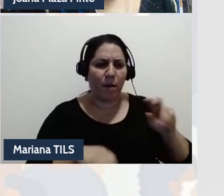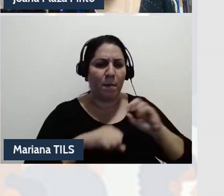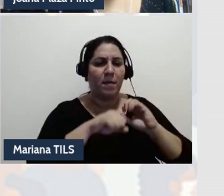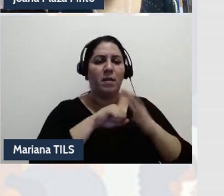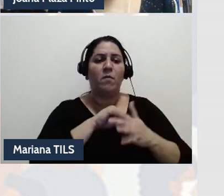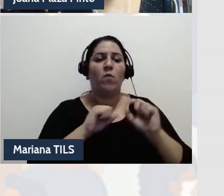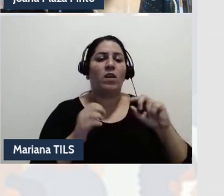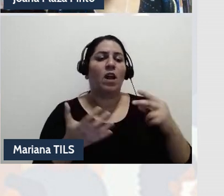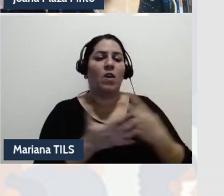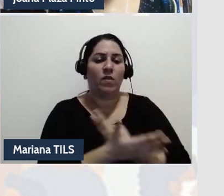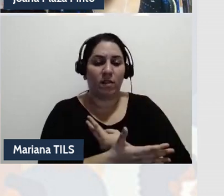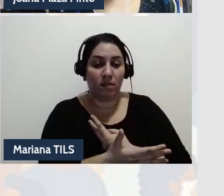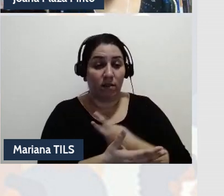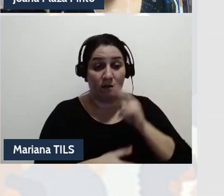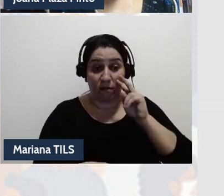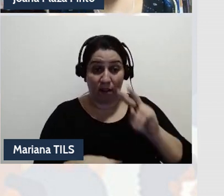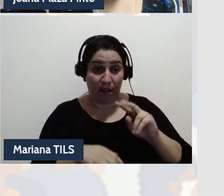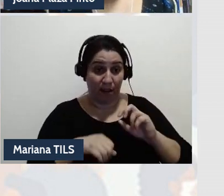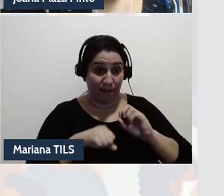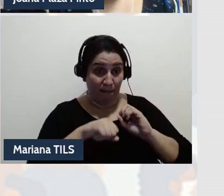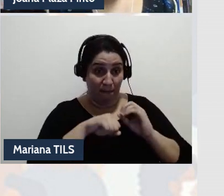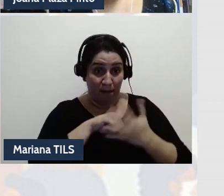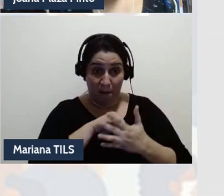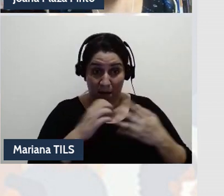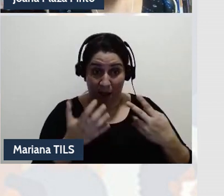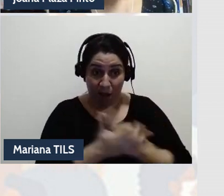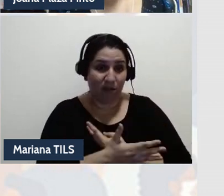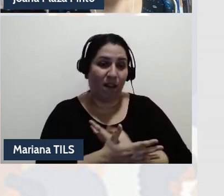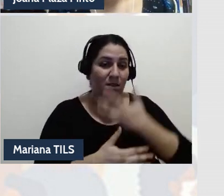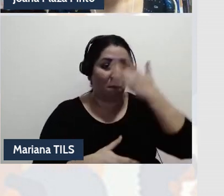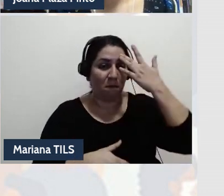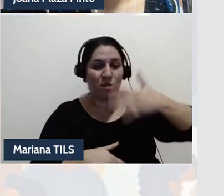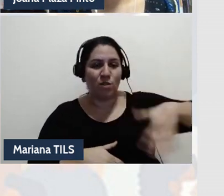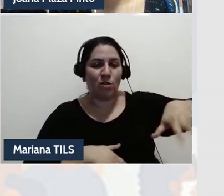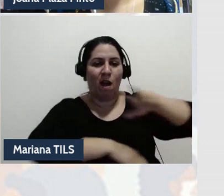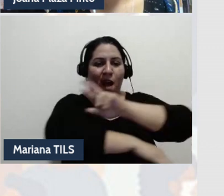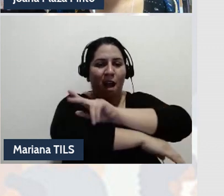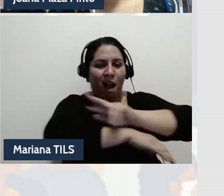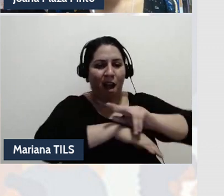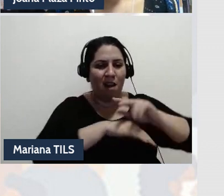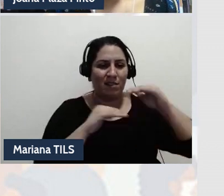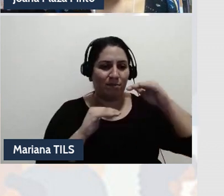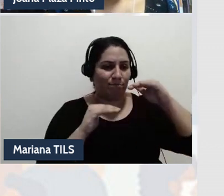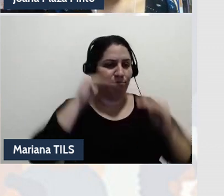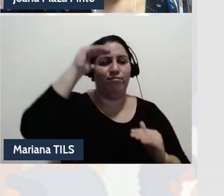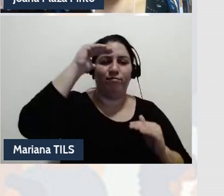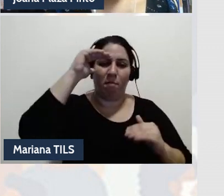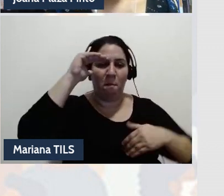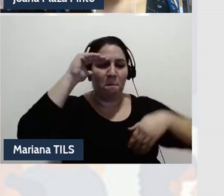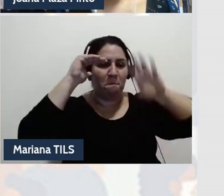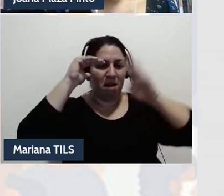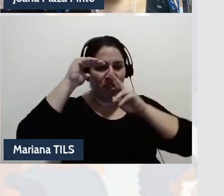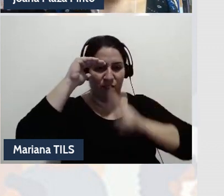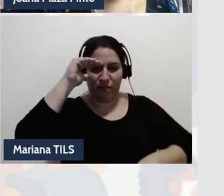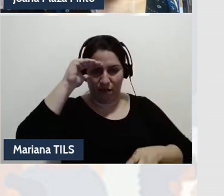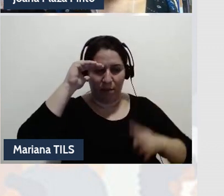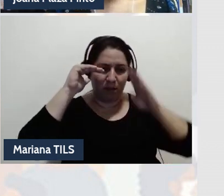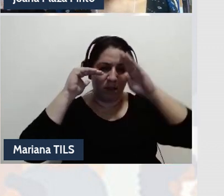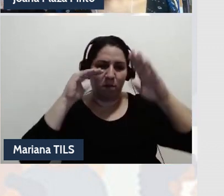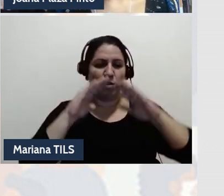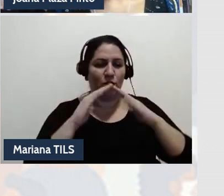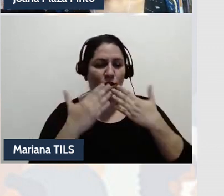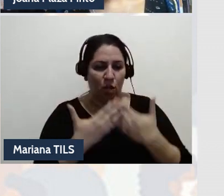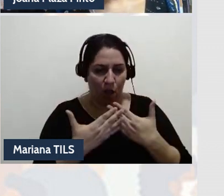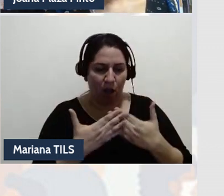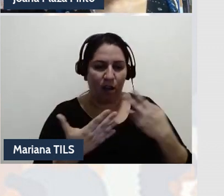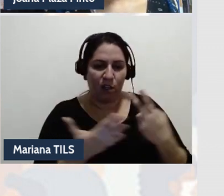foi aprofundar as desigualdades raciais, tá? Entre estudantes da educação básica. Eu estou tratando aqui,